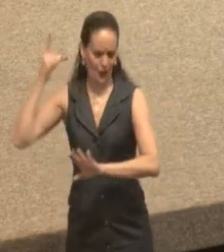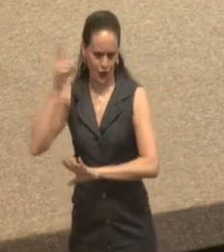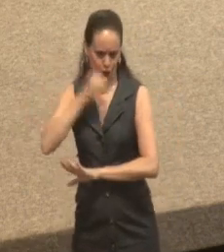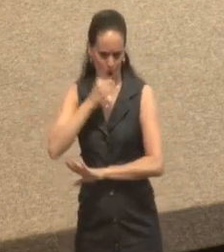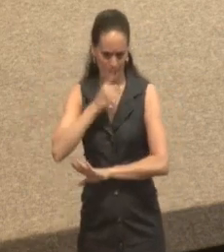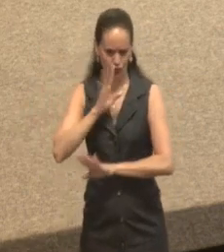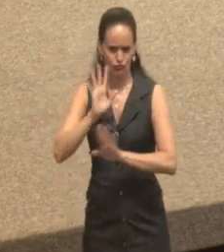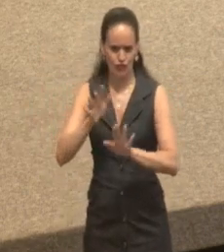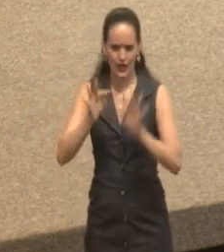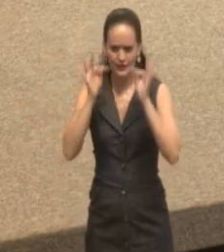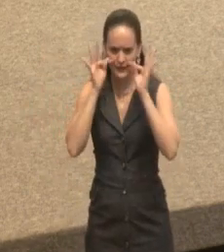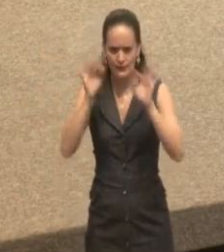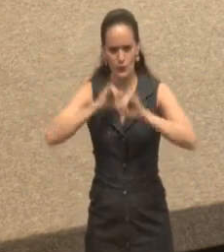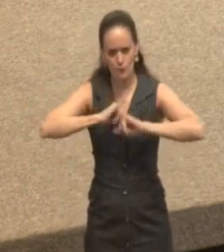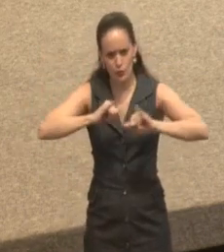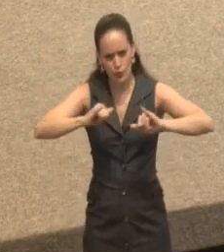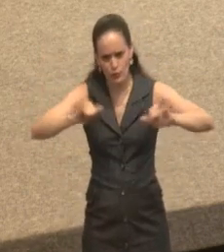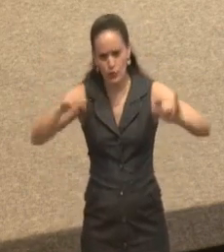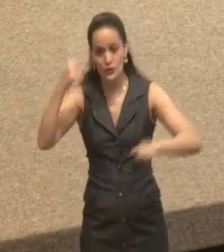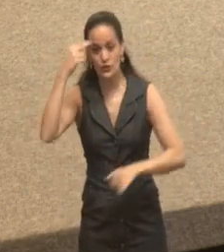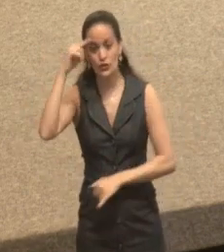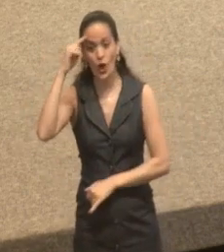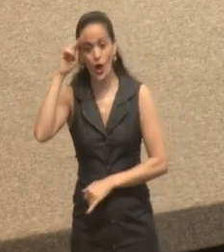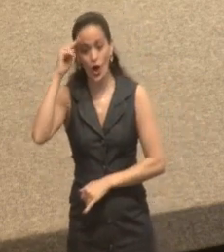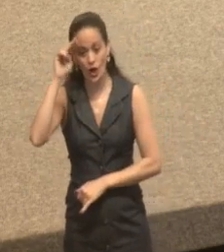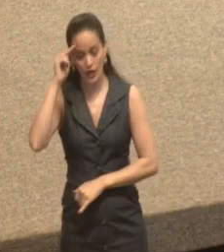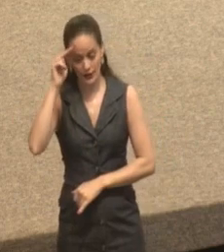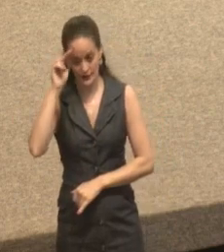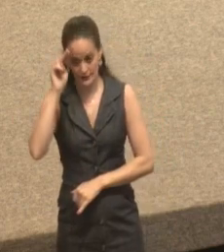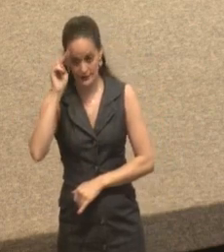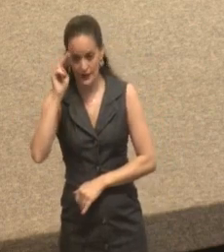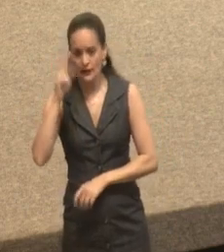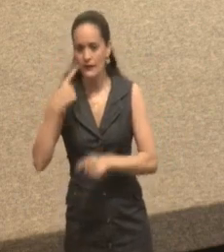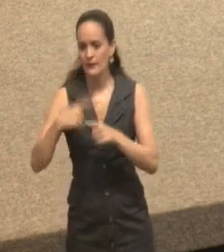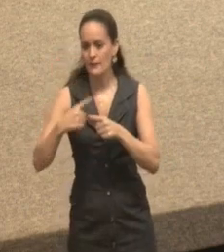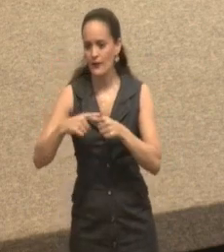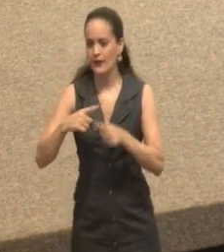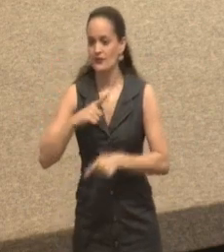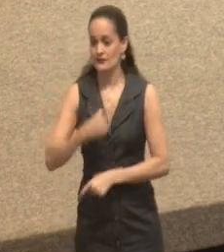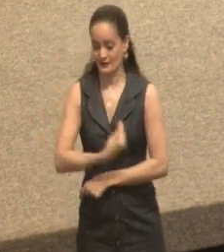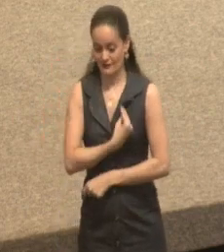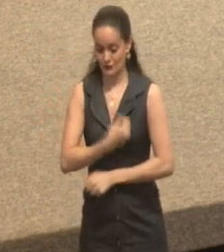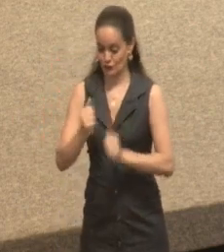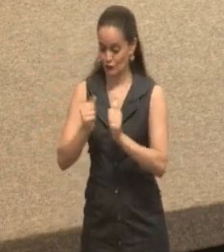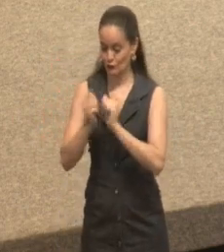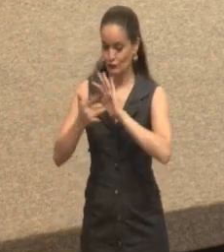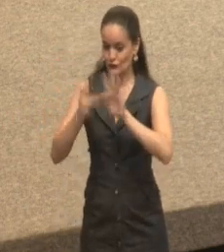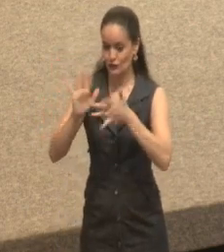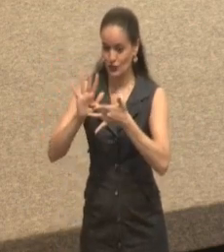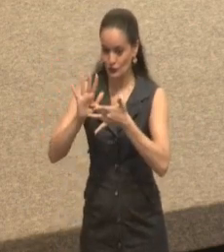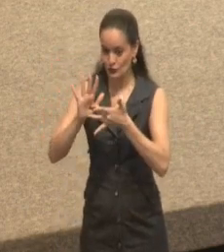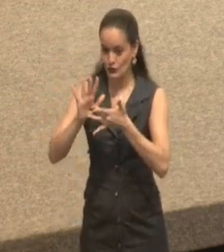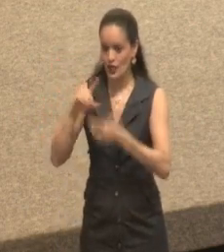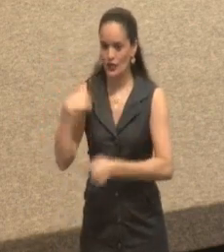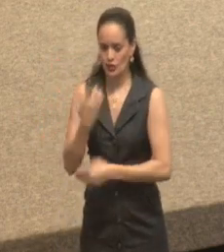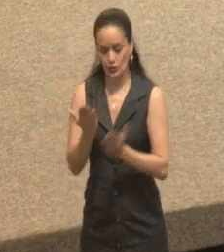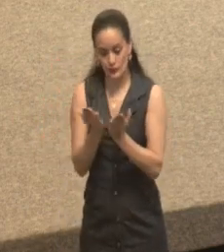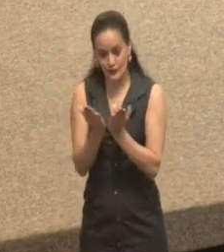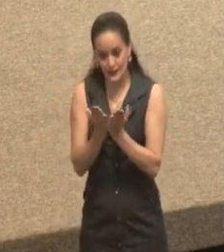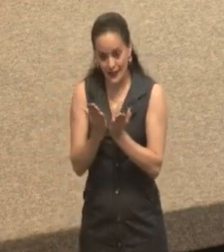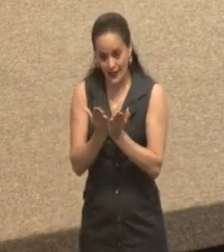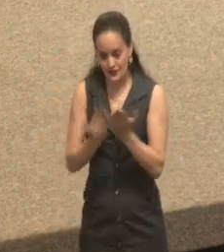no Brasil afora, situações que esperamos em Deus, possamos, como crentes que somos, servos do